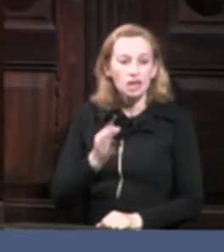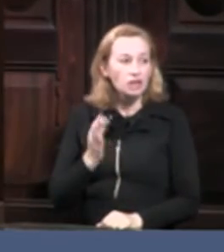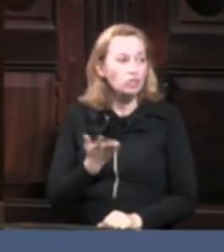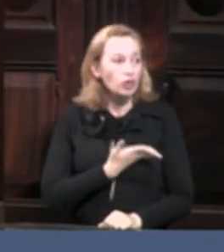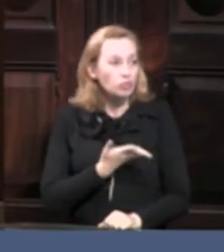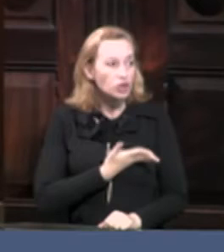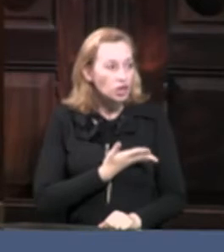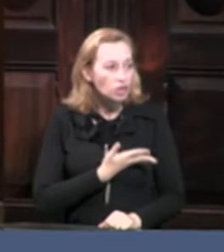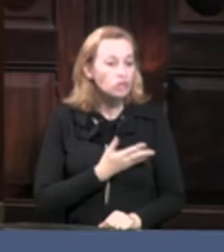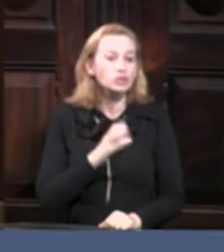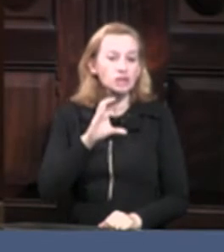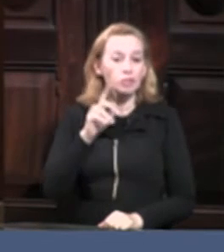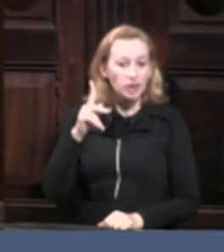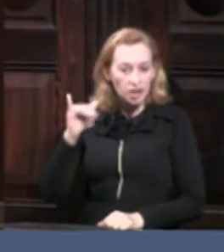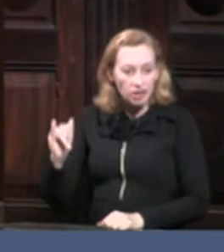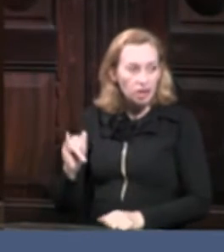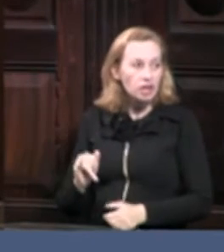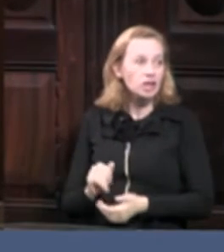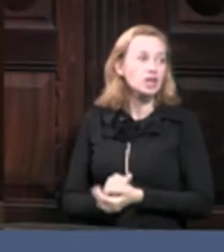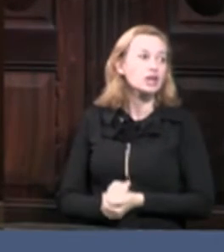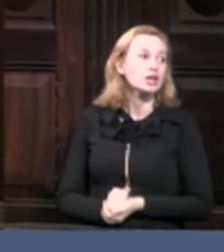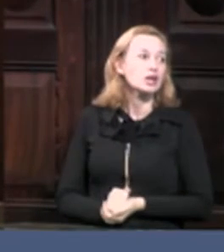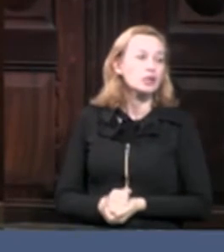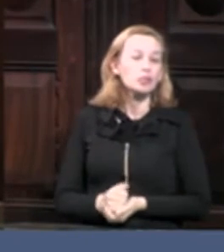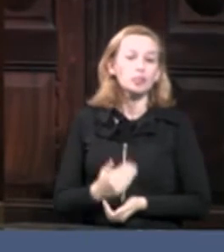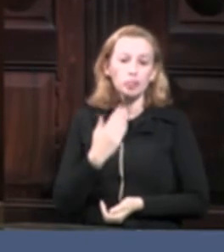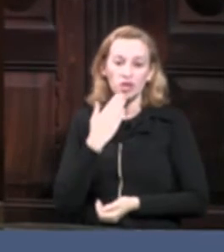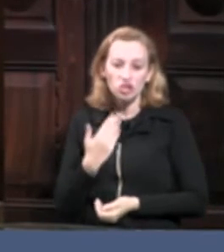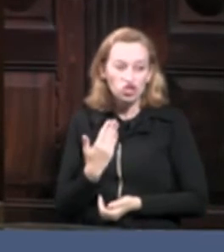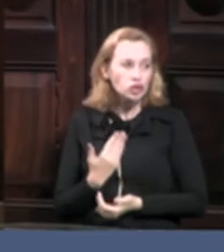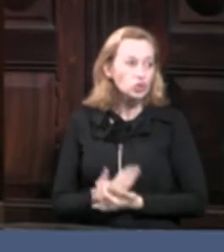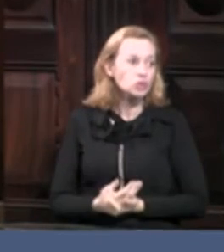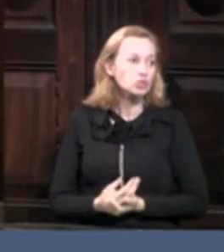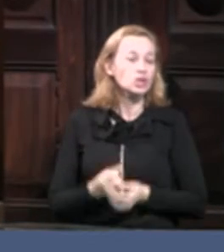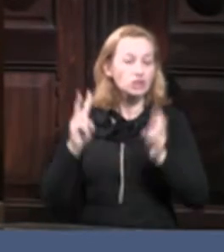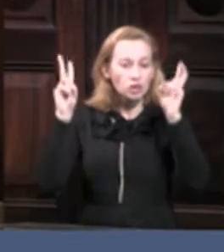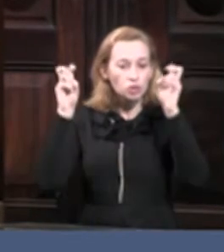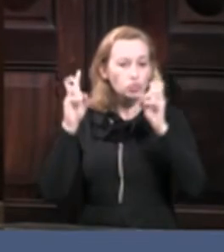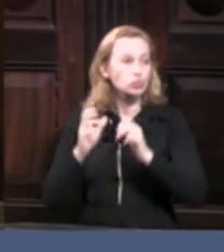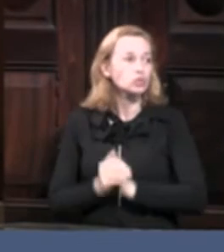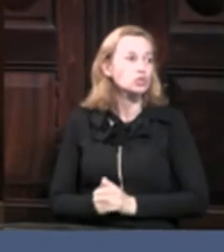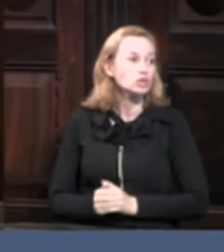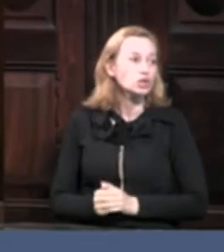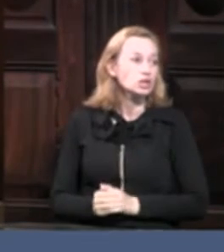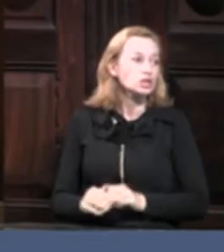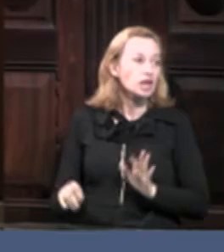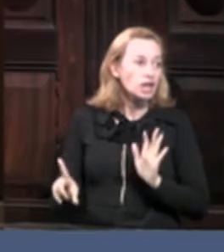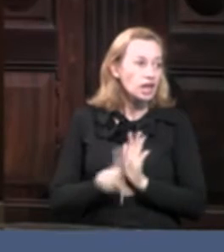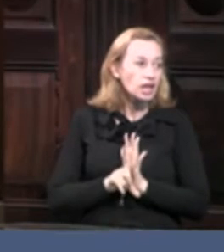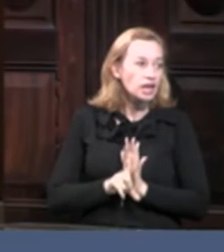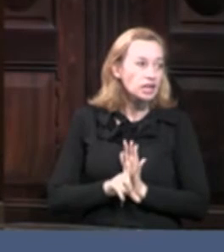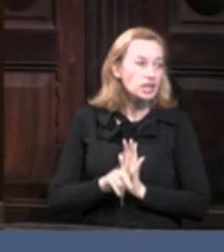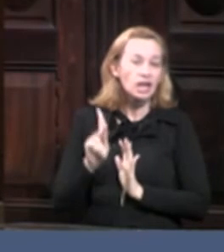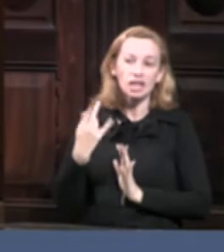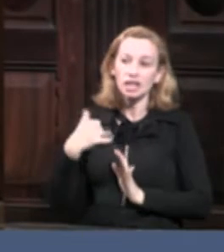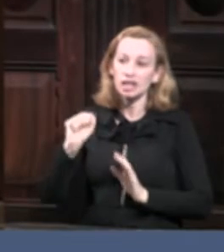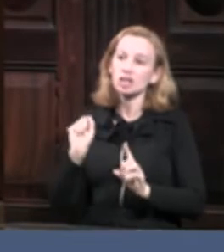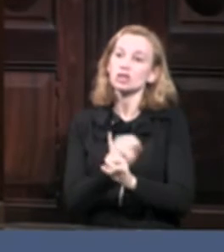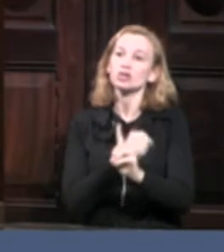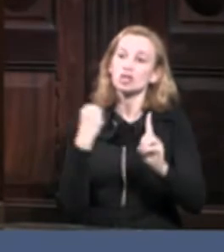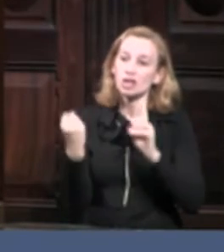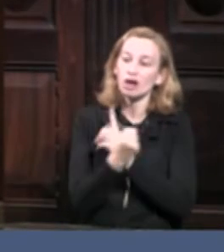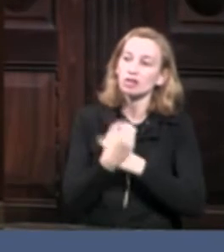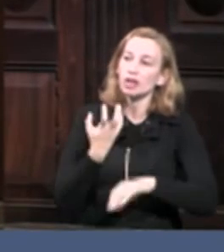encaminhei ofício à CPI, solicitando que fosse pautado essa questão da lei da linha social Charitas